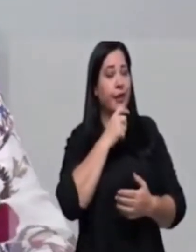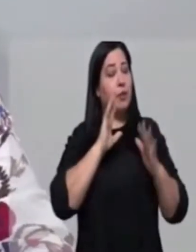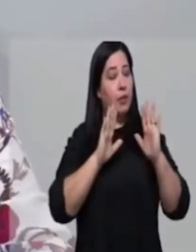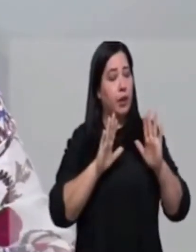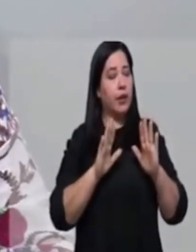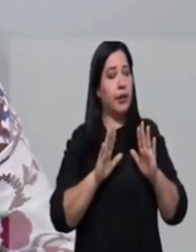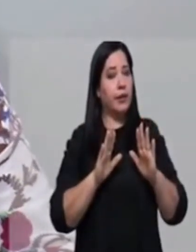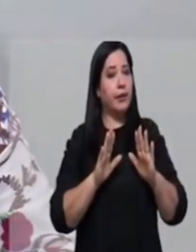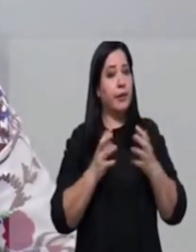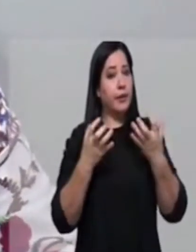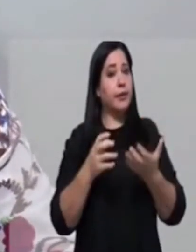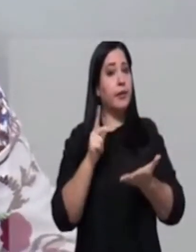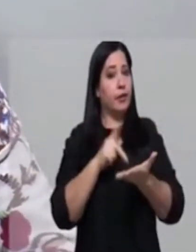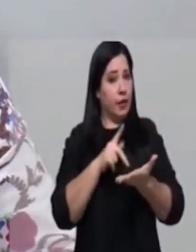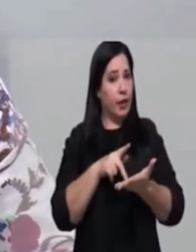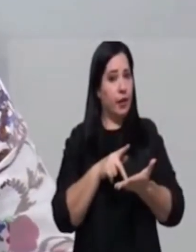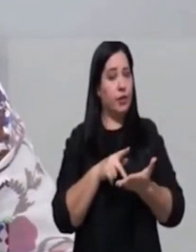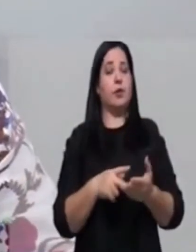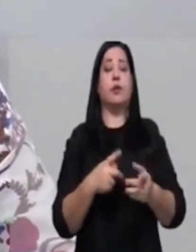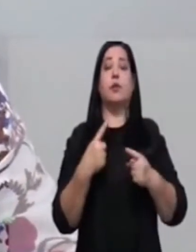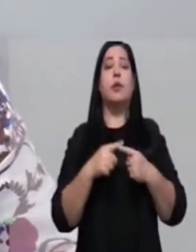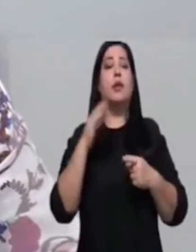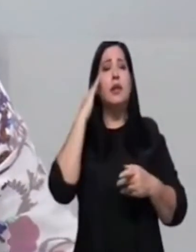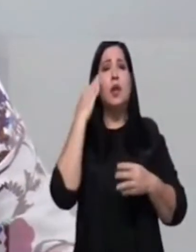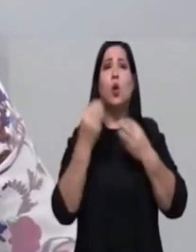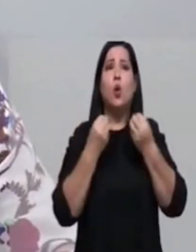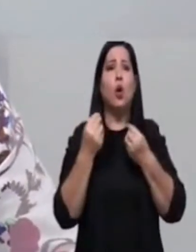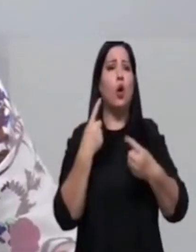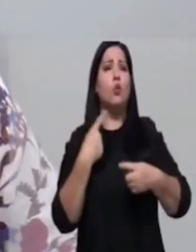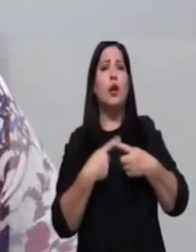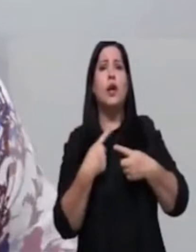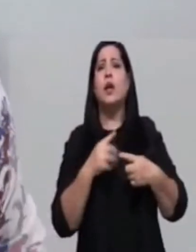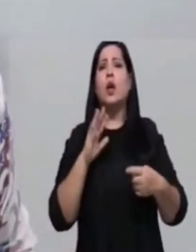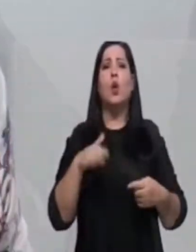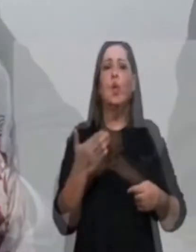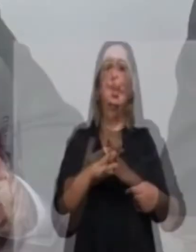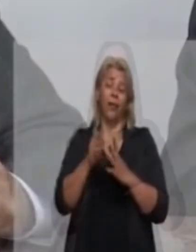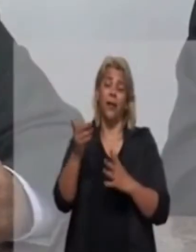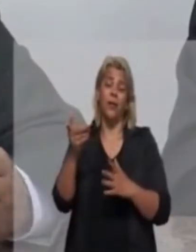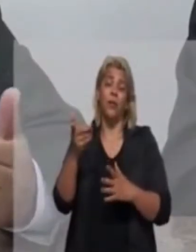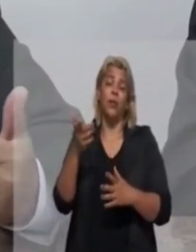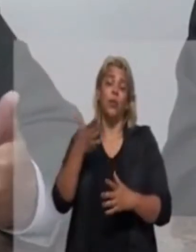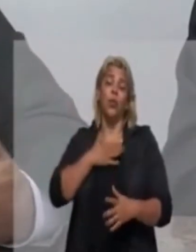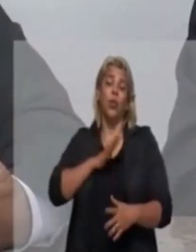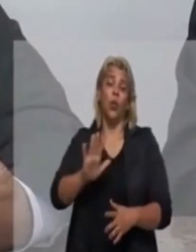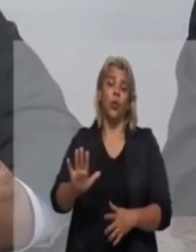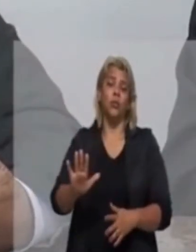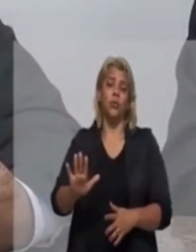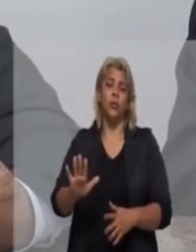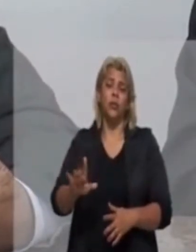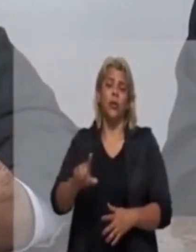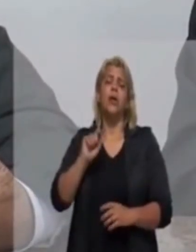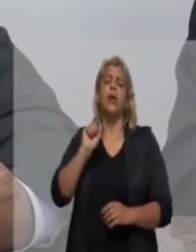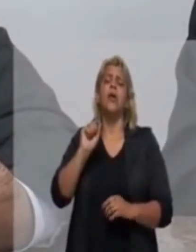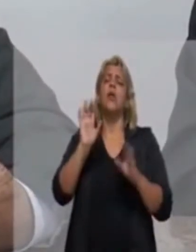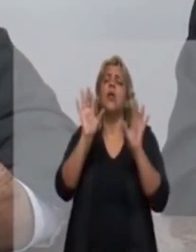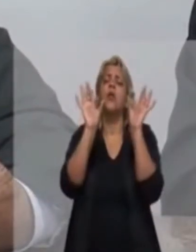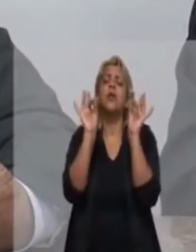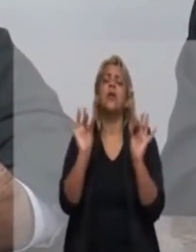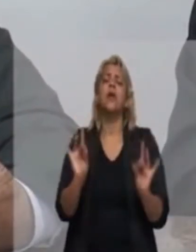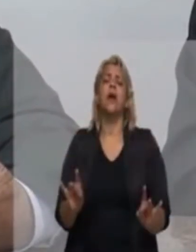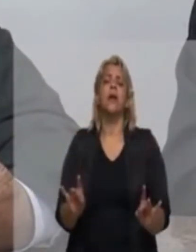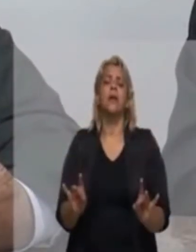mas a gente quer entender como porque quando é isso quem tem que dar o detalhe de investimento para mim